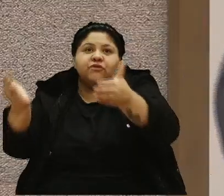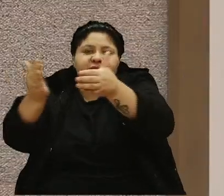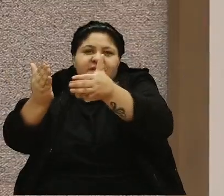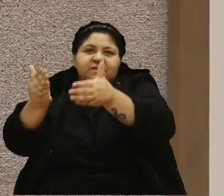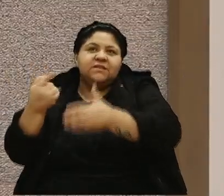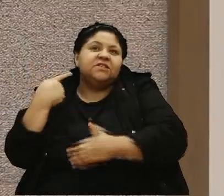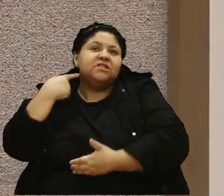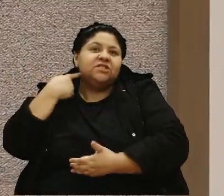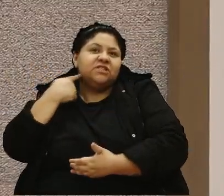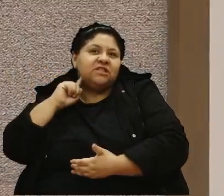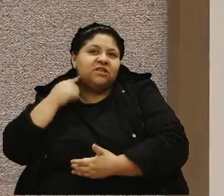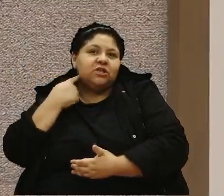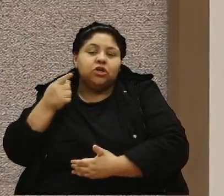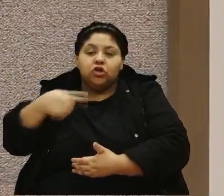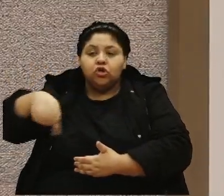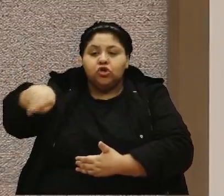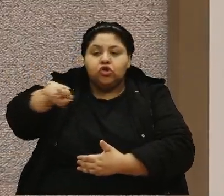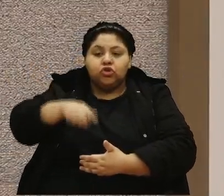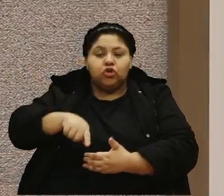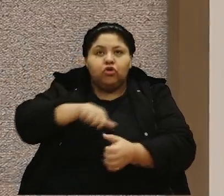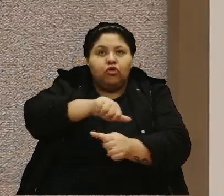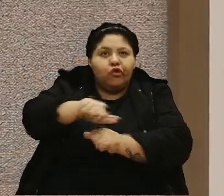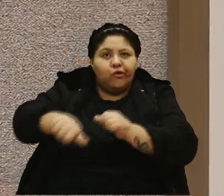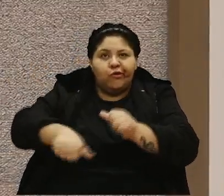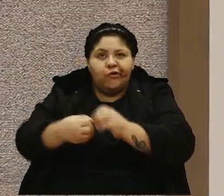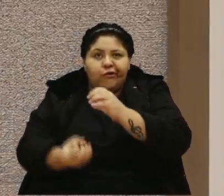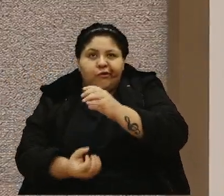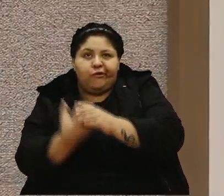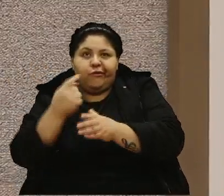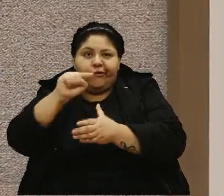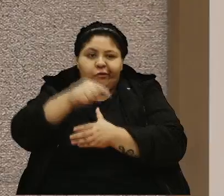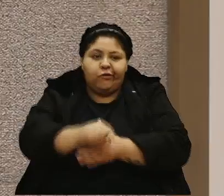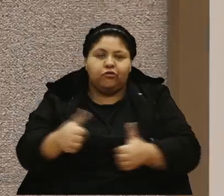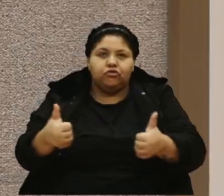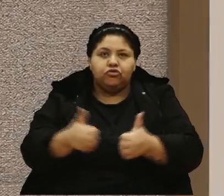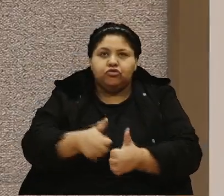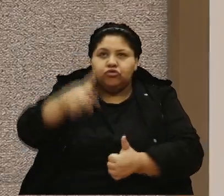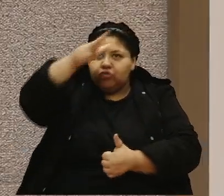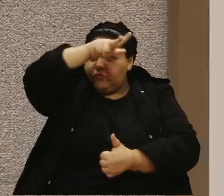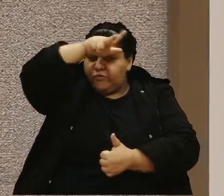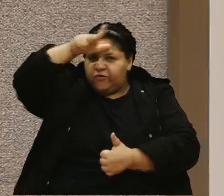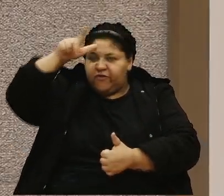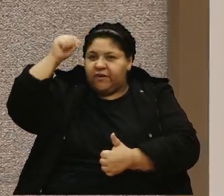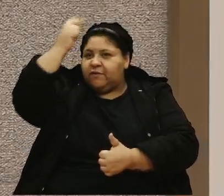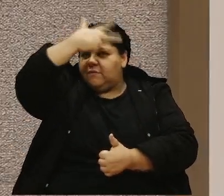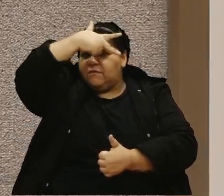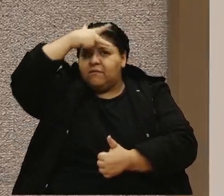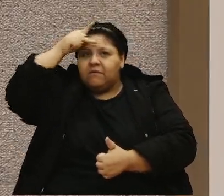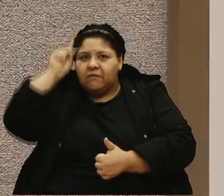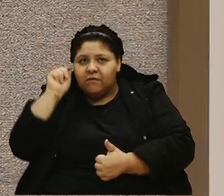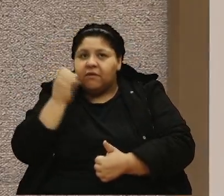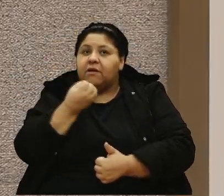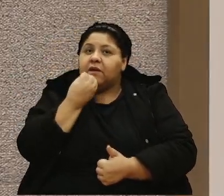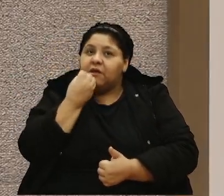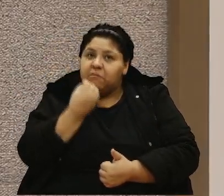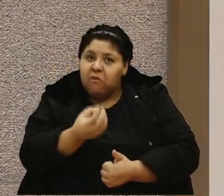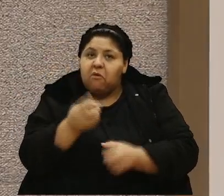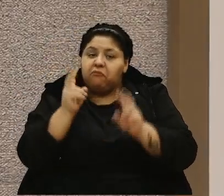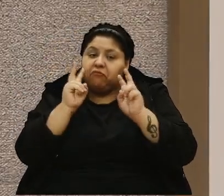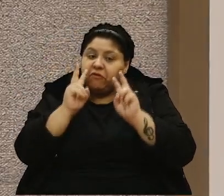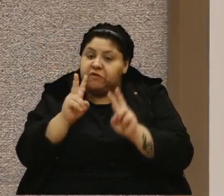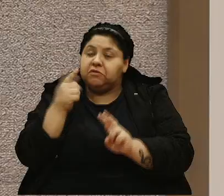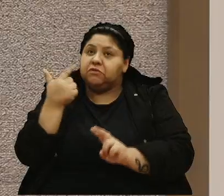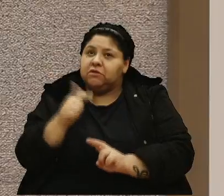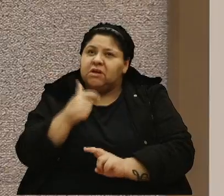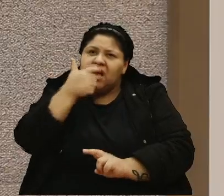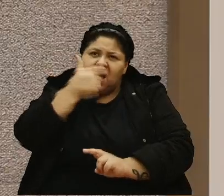tá? Nós inovamos quando criamos o fundo lá, junto com o prefeito Cassina. Que bom que está sendo revisto. Acho, vereador